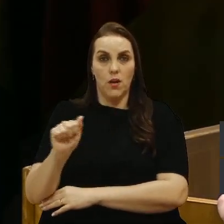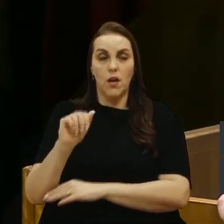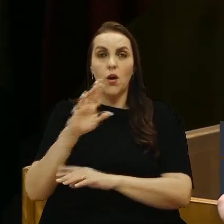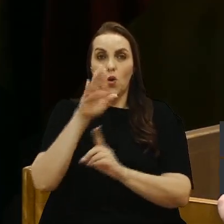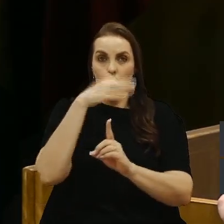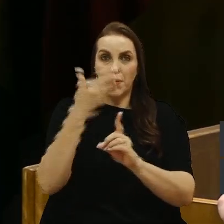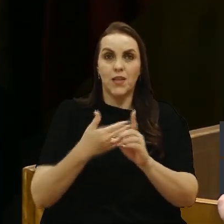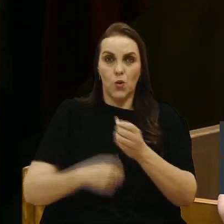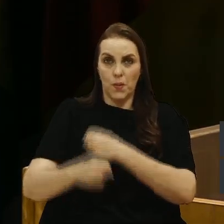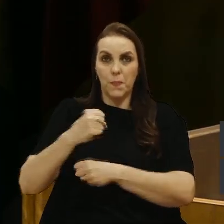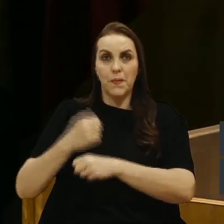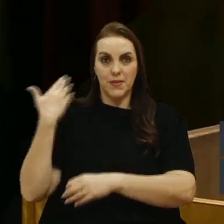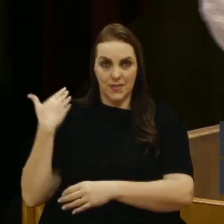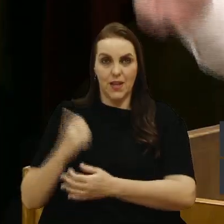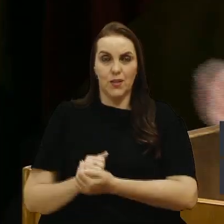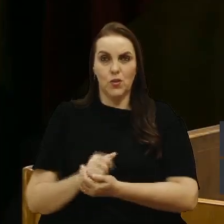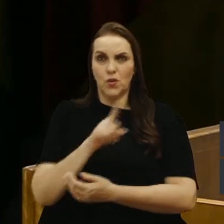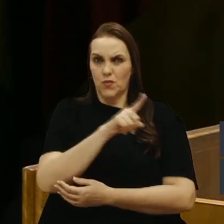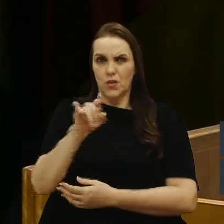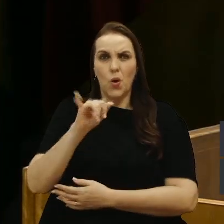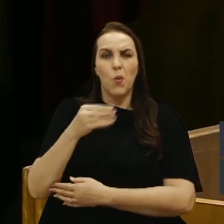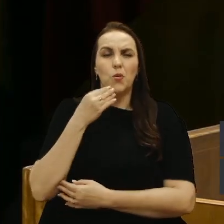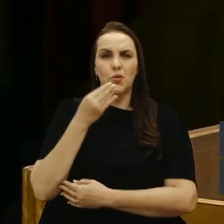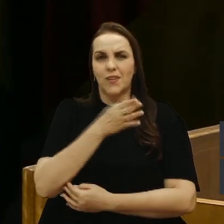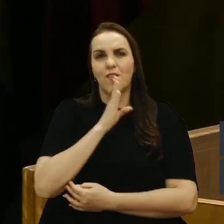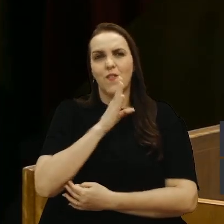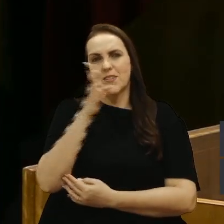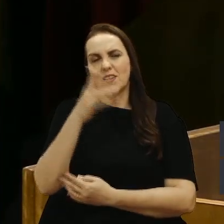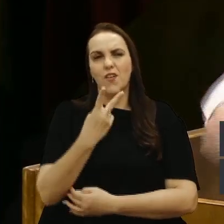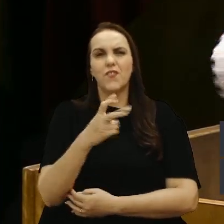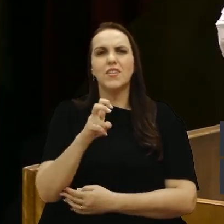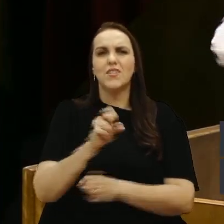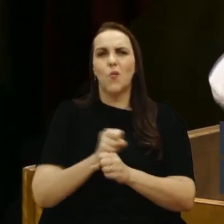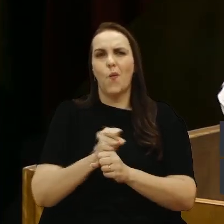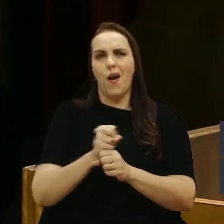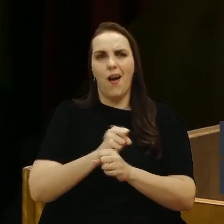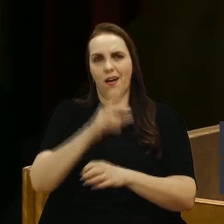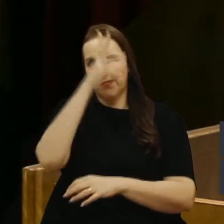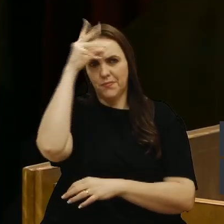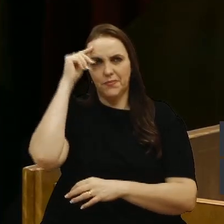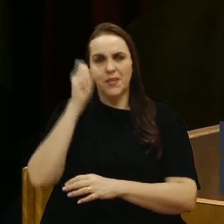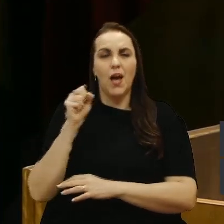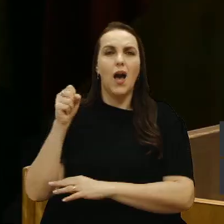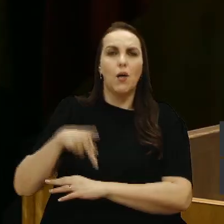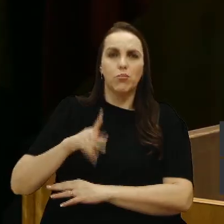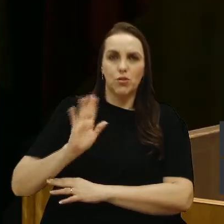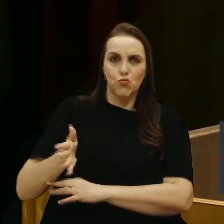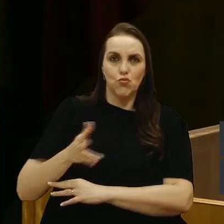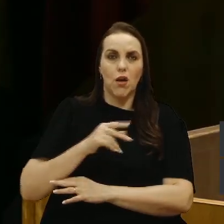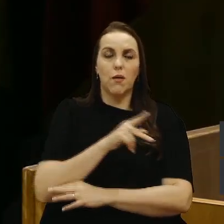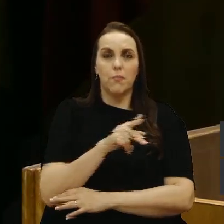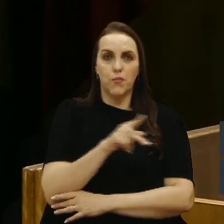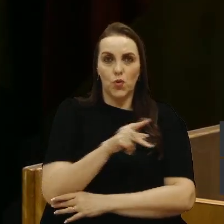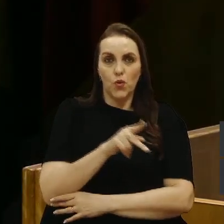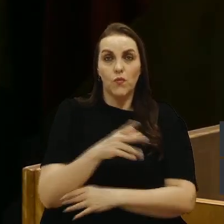tem oportunidade de conhecê-la e ela tem mais de 25 anos de rede, vereadora Daiane. Tem uma aposentadoria já como professora e hoje